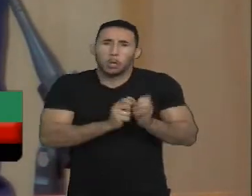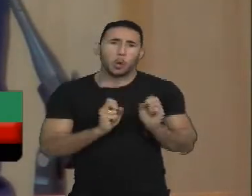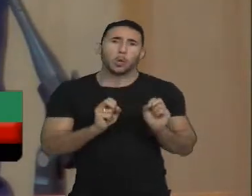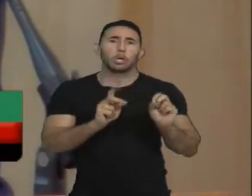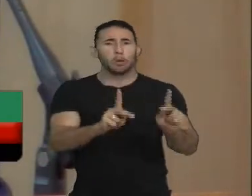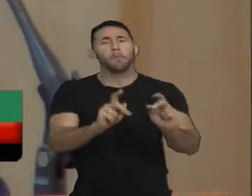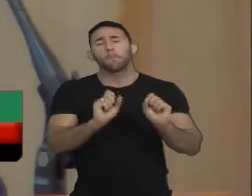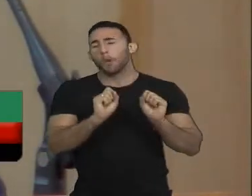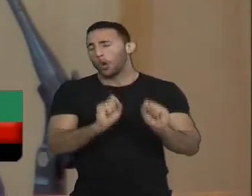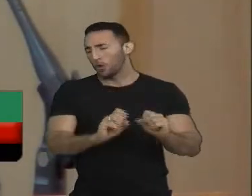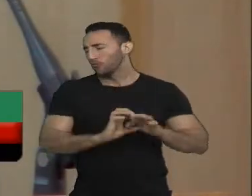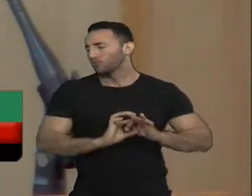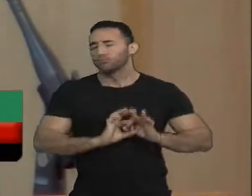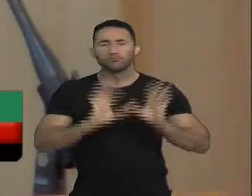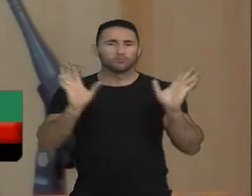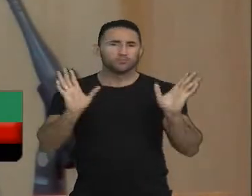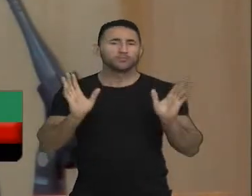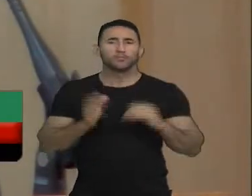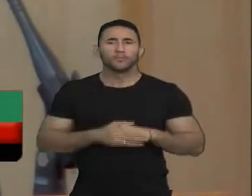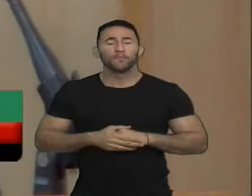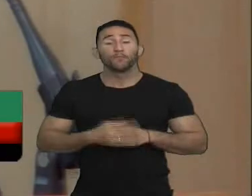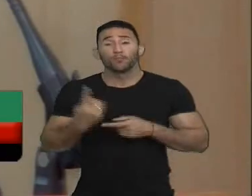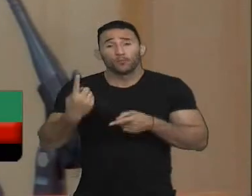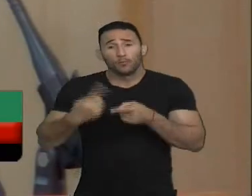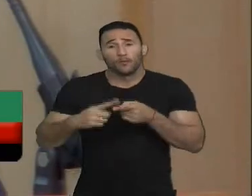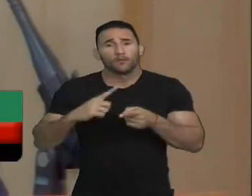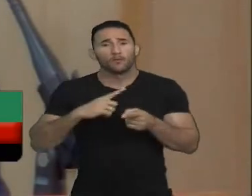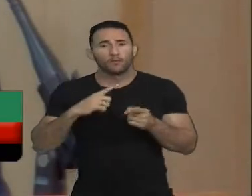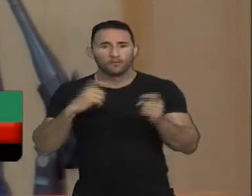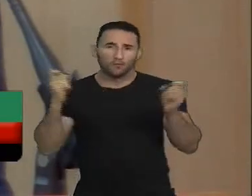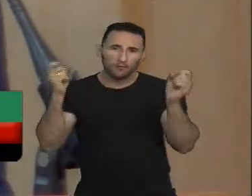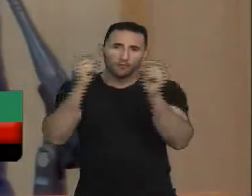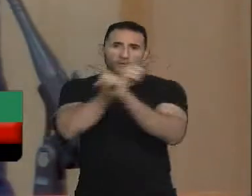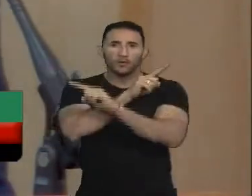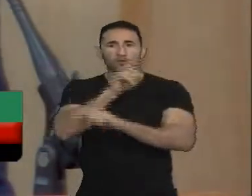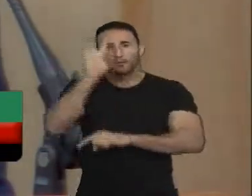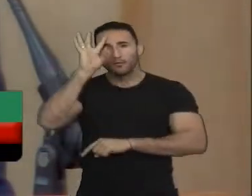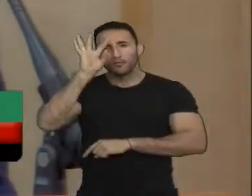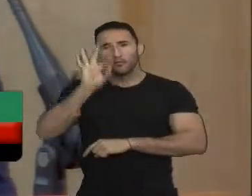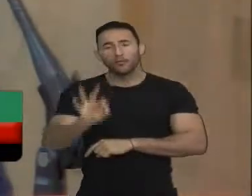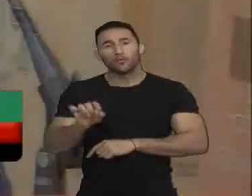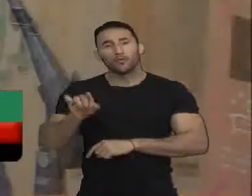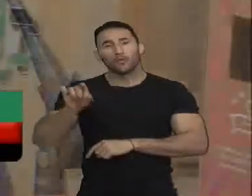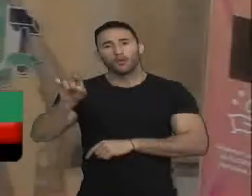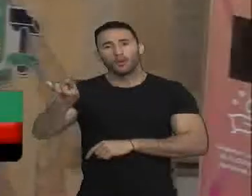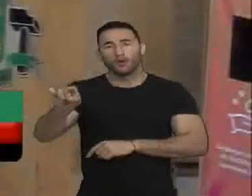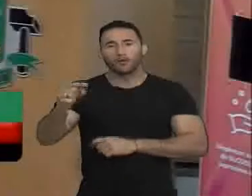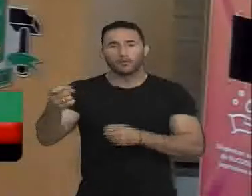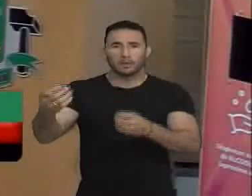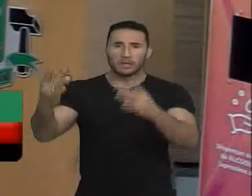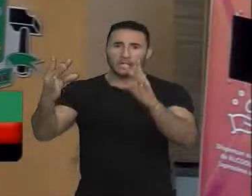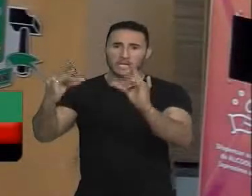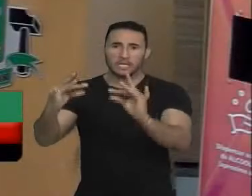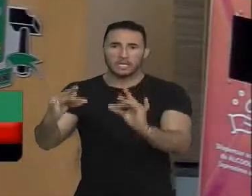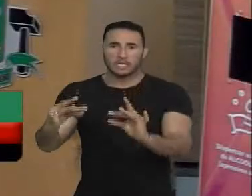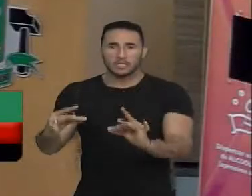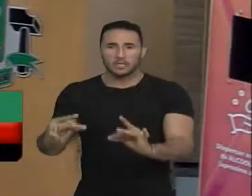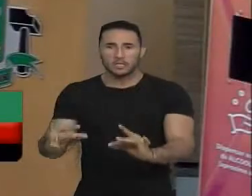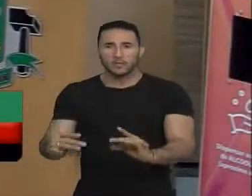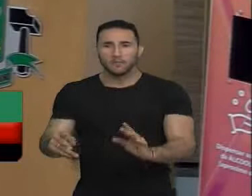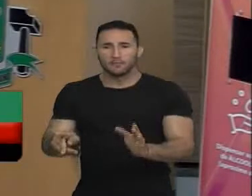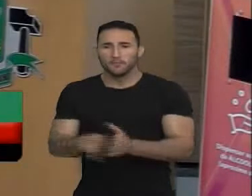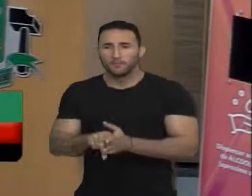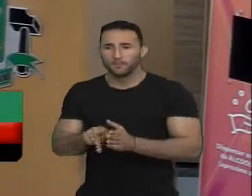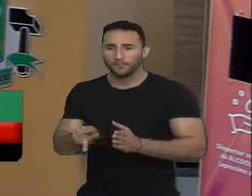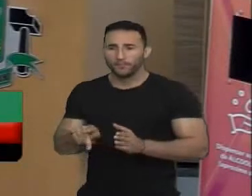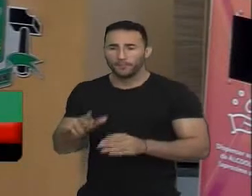Leis. Por conta dessa dificuldade que foi no entendimento Exatamente. Da descrição, do memorial